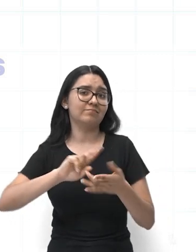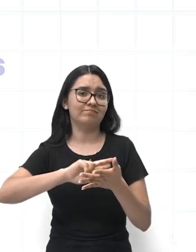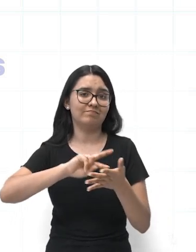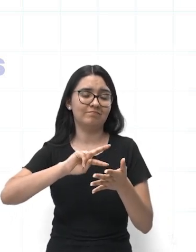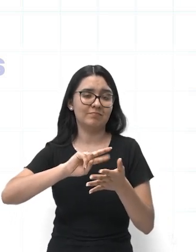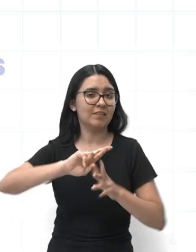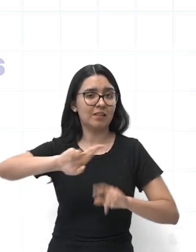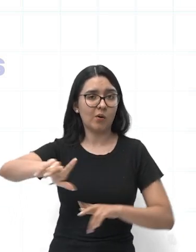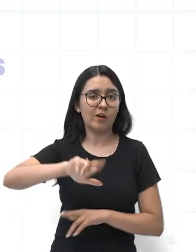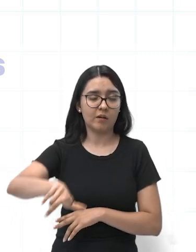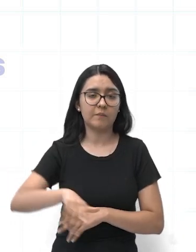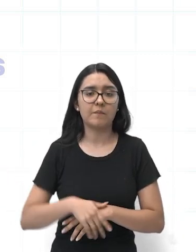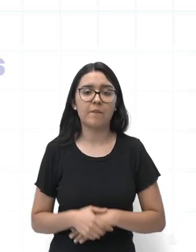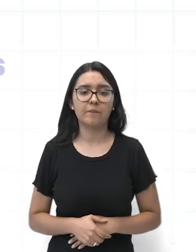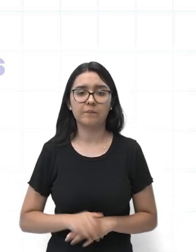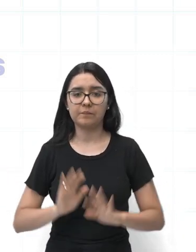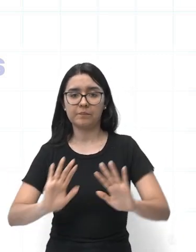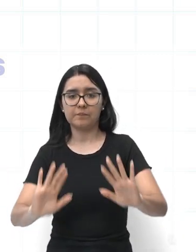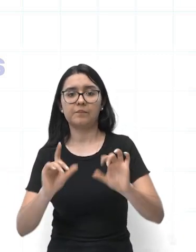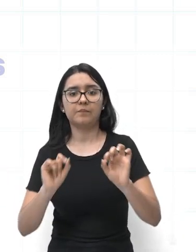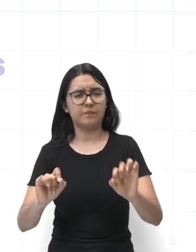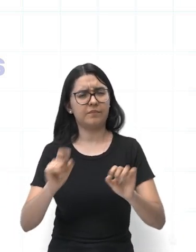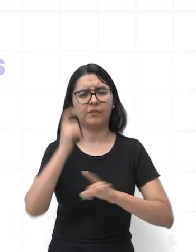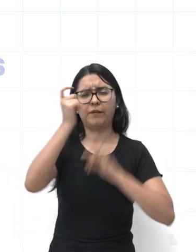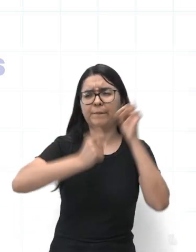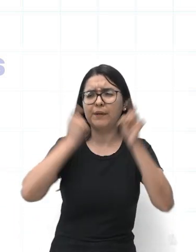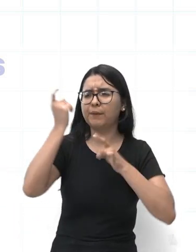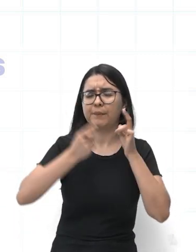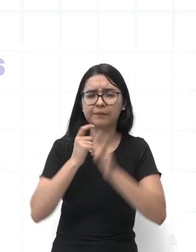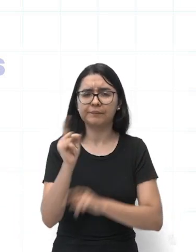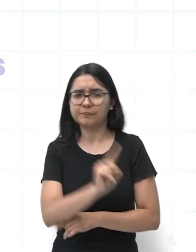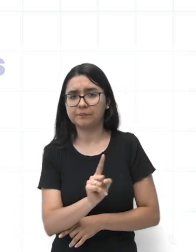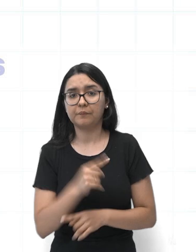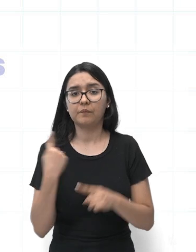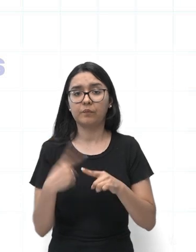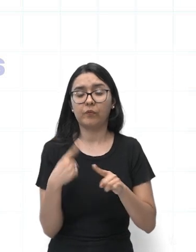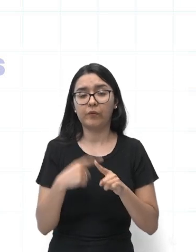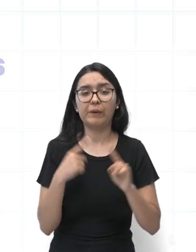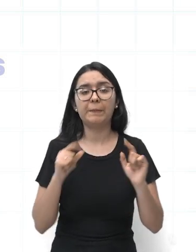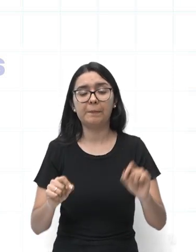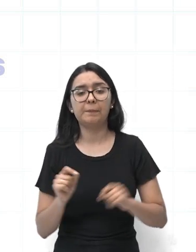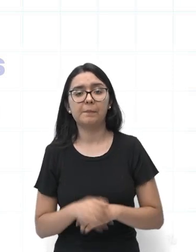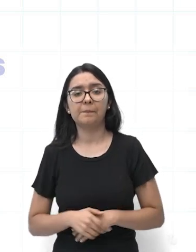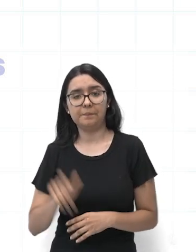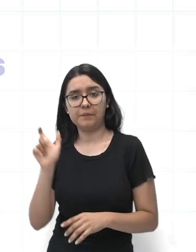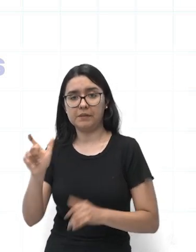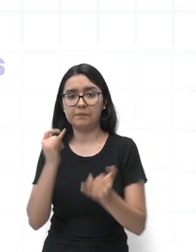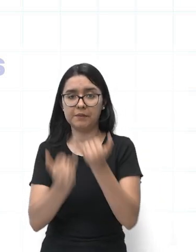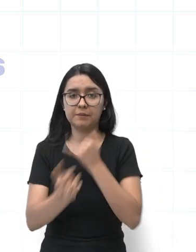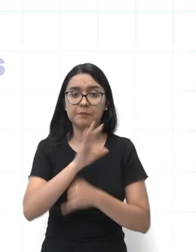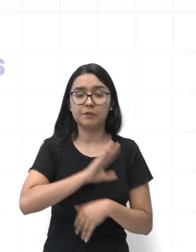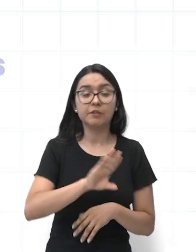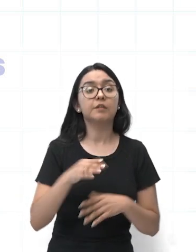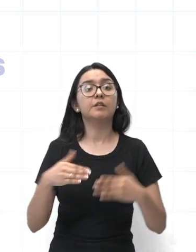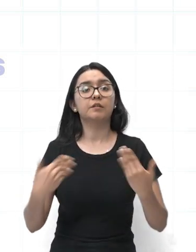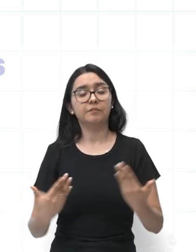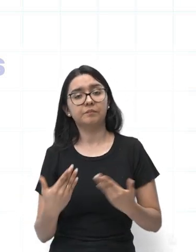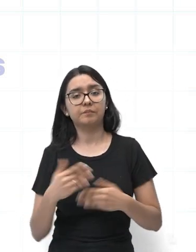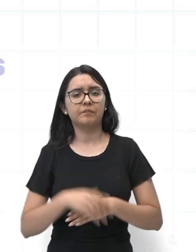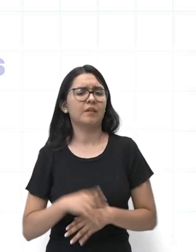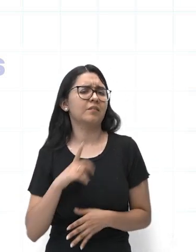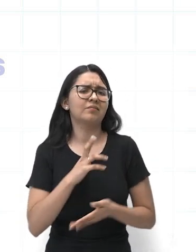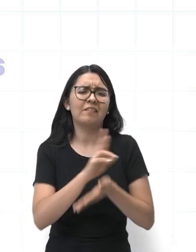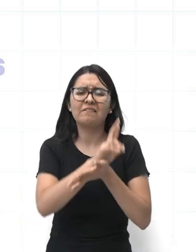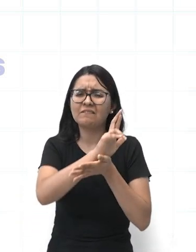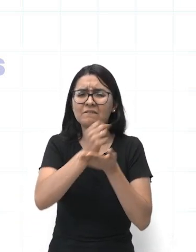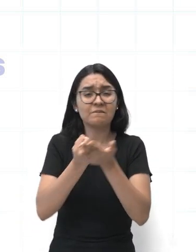falsos cognatos. Porém, não fiquem preocupados, porque as palavras cognatas, elas são infinitas,